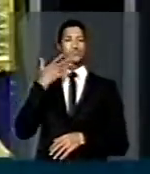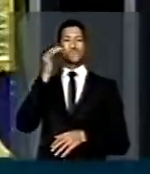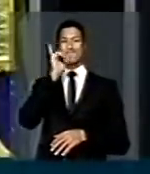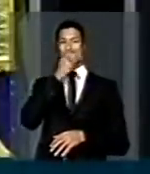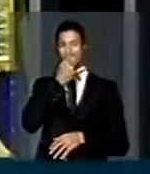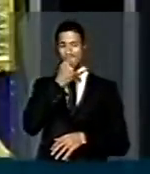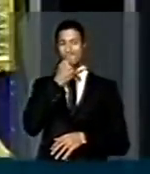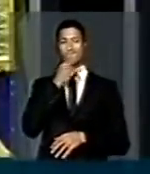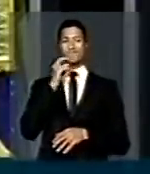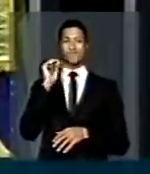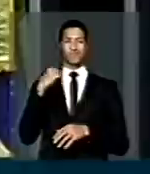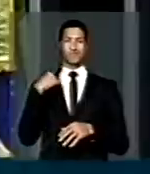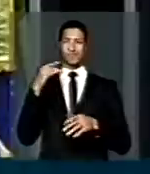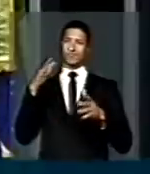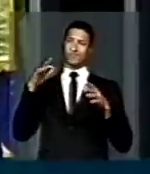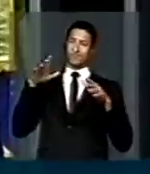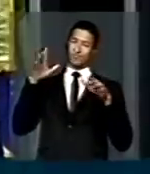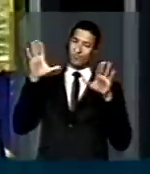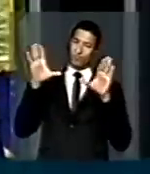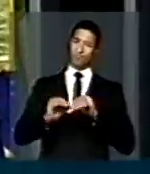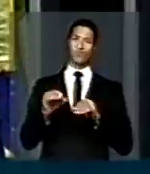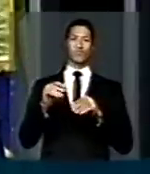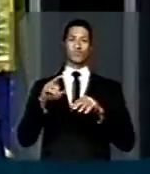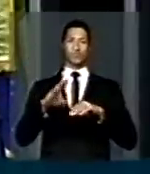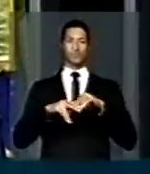infelizmente deer